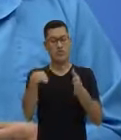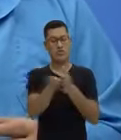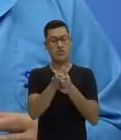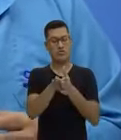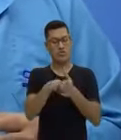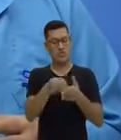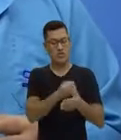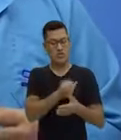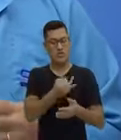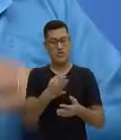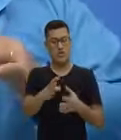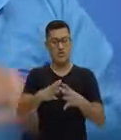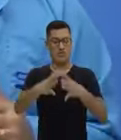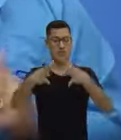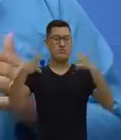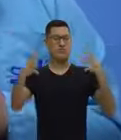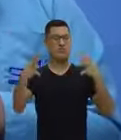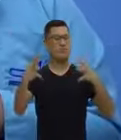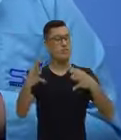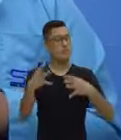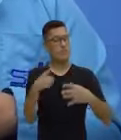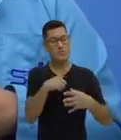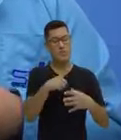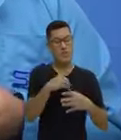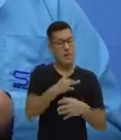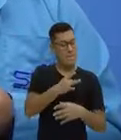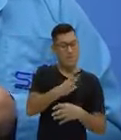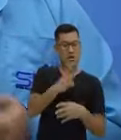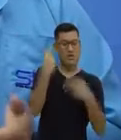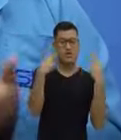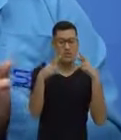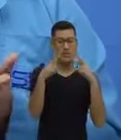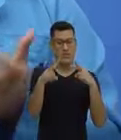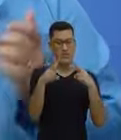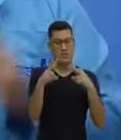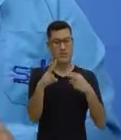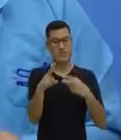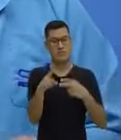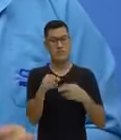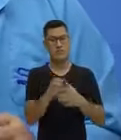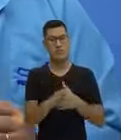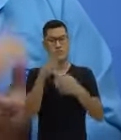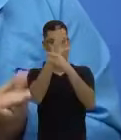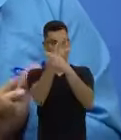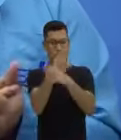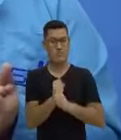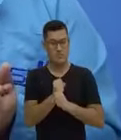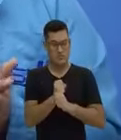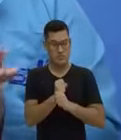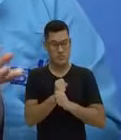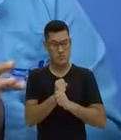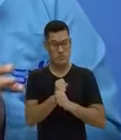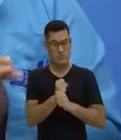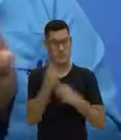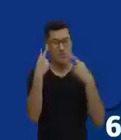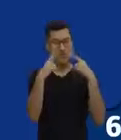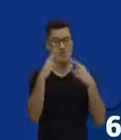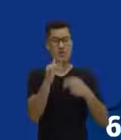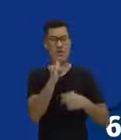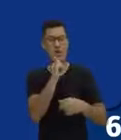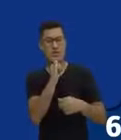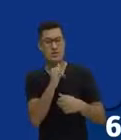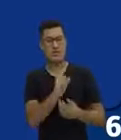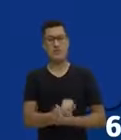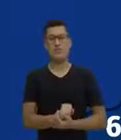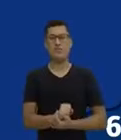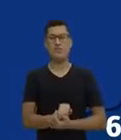valores gigantescos aí, tá? Então não te assusta muito com os cálculos que vão aparecer, tá certo? Então, vamos voltar para cá para a cartela para ver um exemplo? Bora olhar para